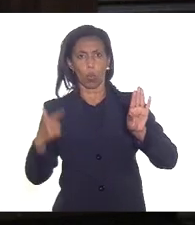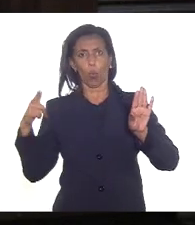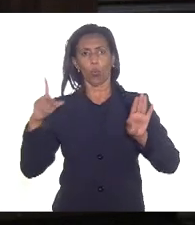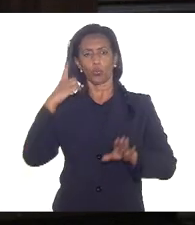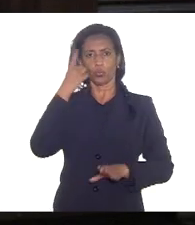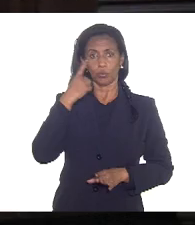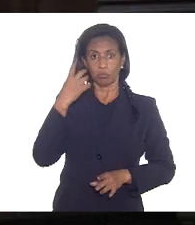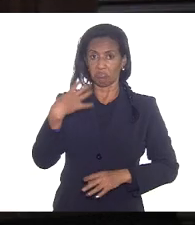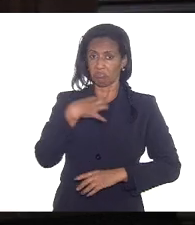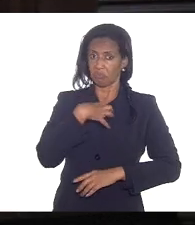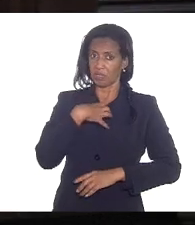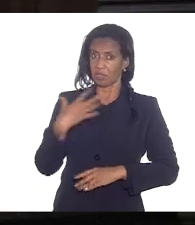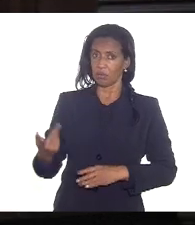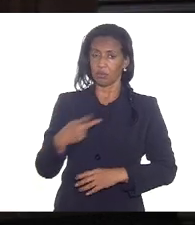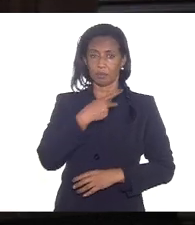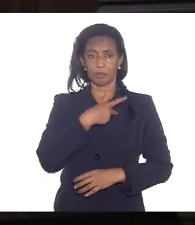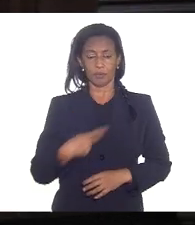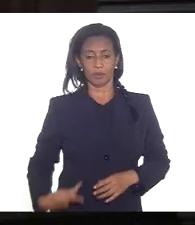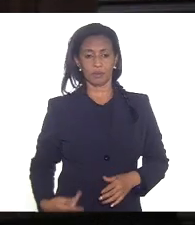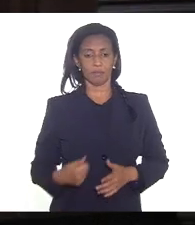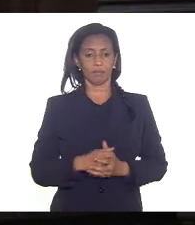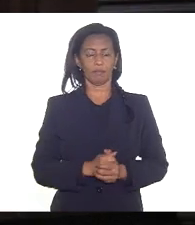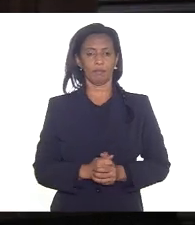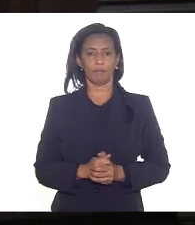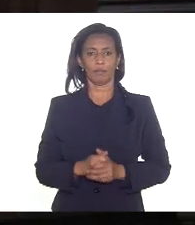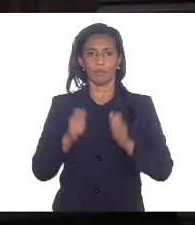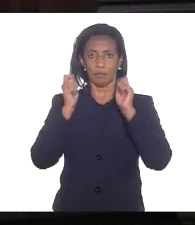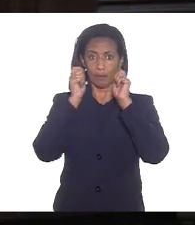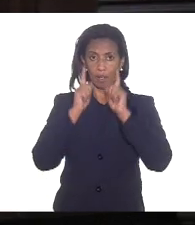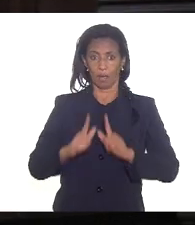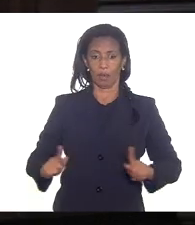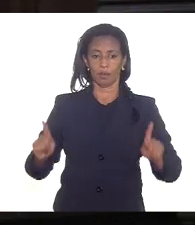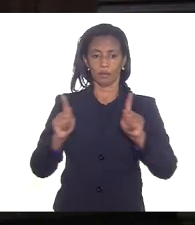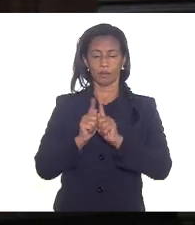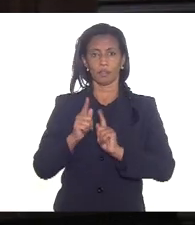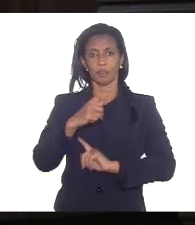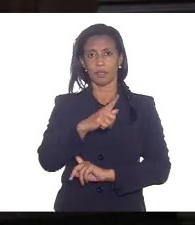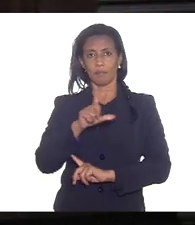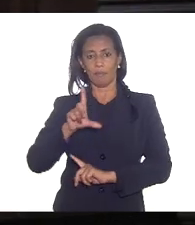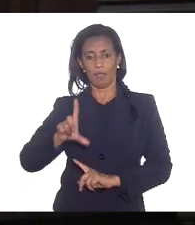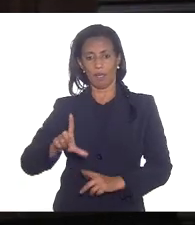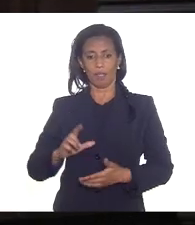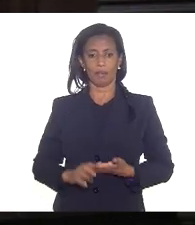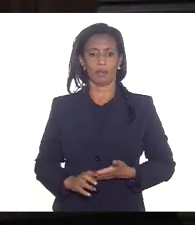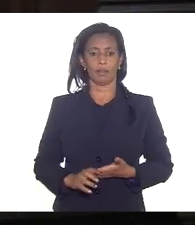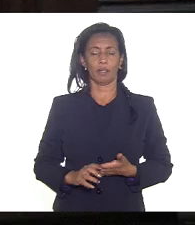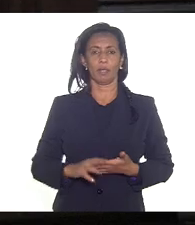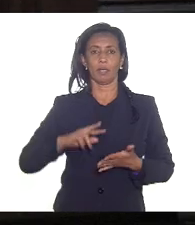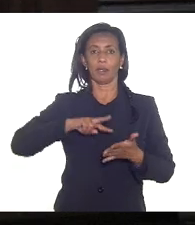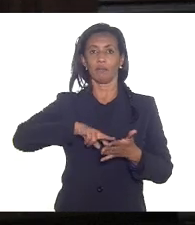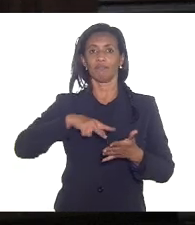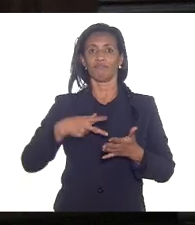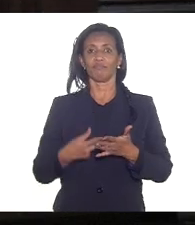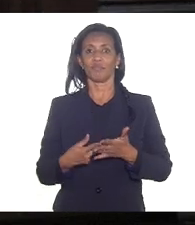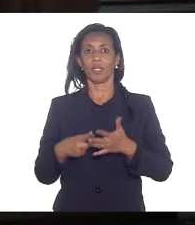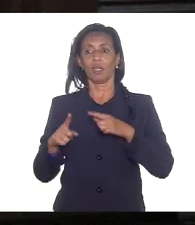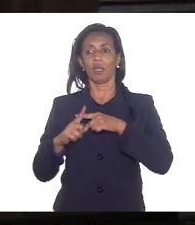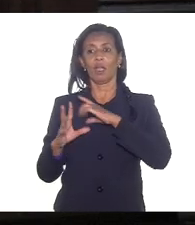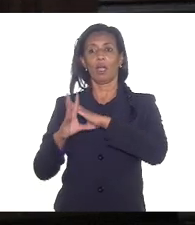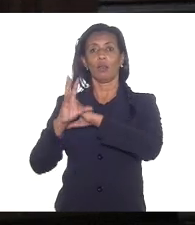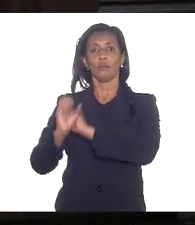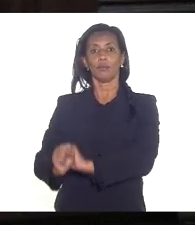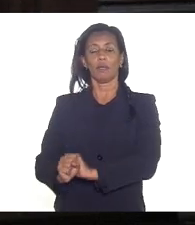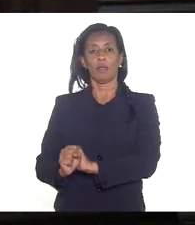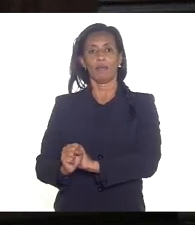nesse sentido o senhor presidente alertar que esse pele ele altera o cálculo de